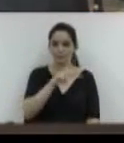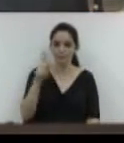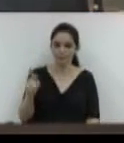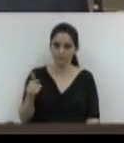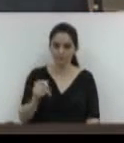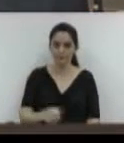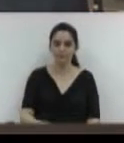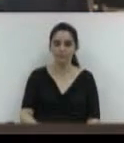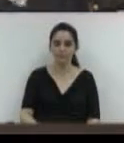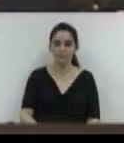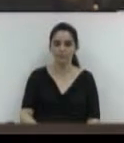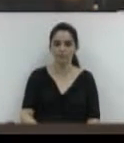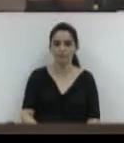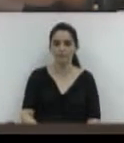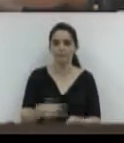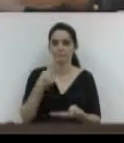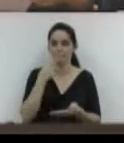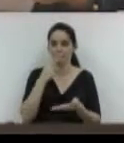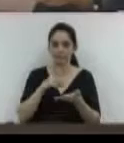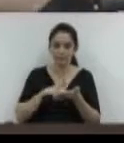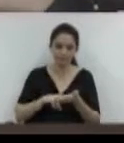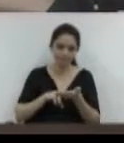Esta presidência recebe